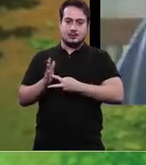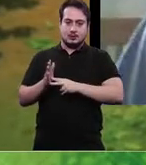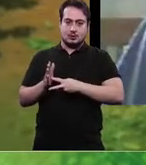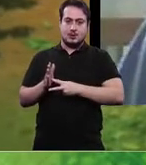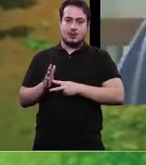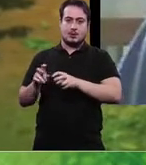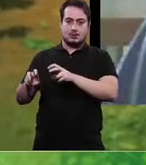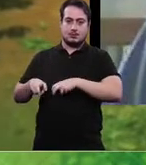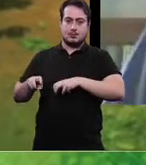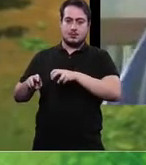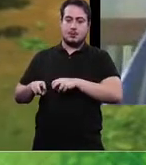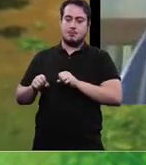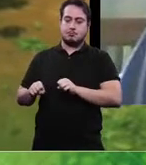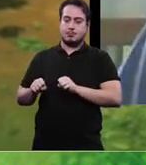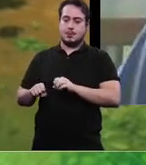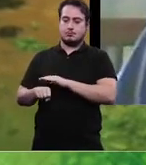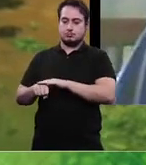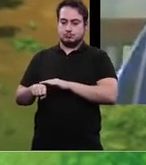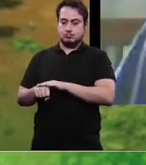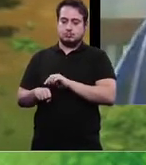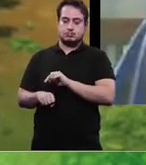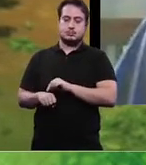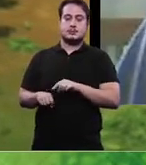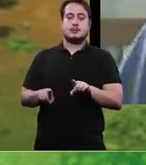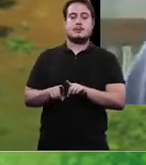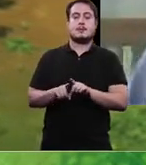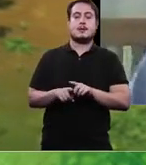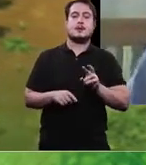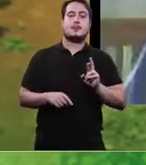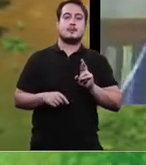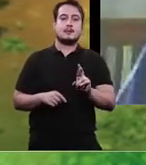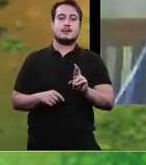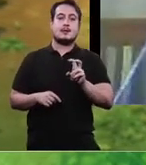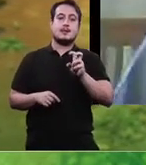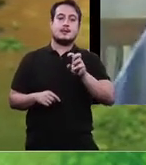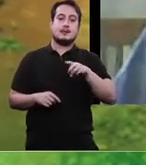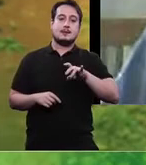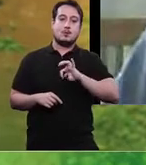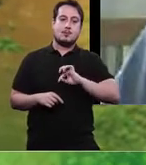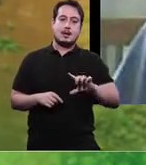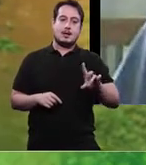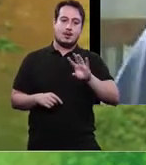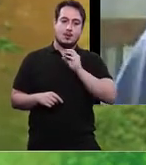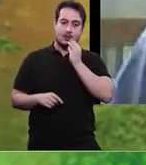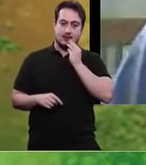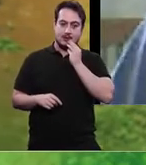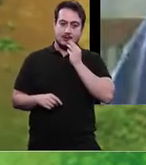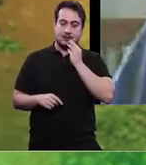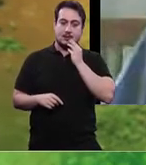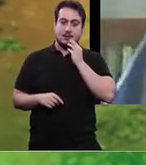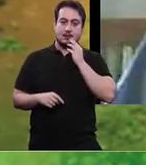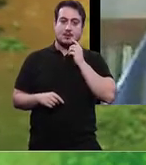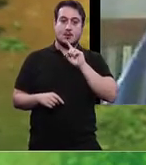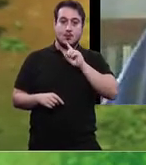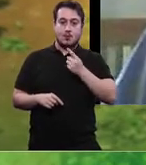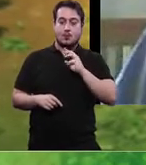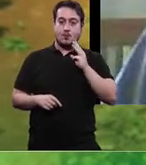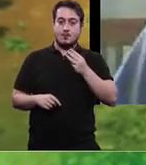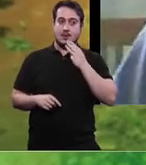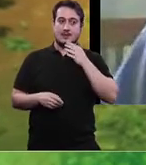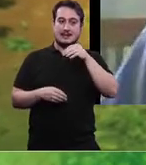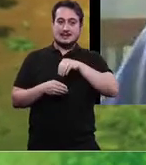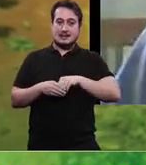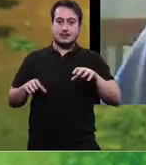rural muito próximo, e ela representa 5 milhões de produtores. Desses 5 milhões, 1 milhão está no bioma